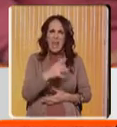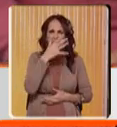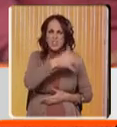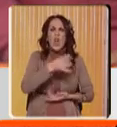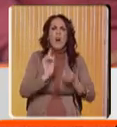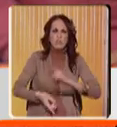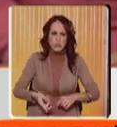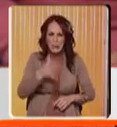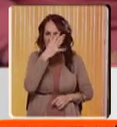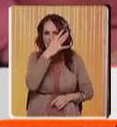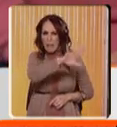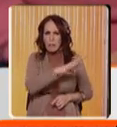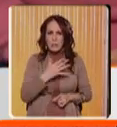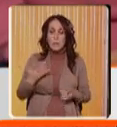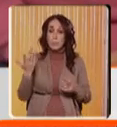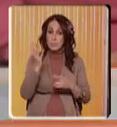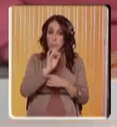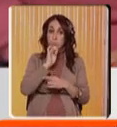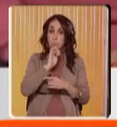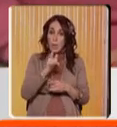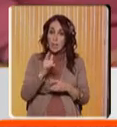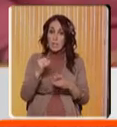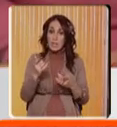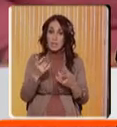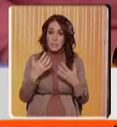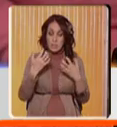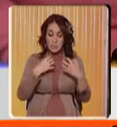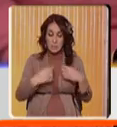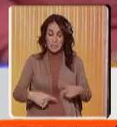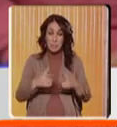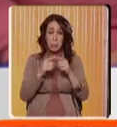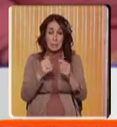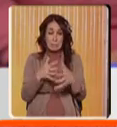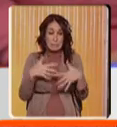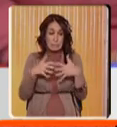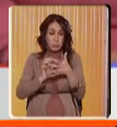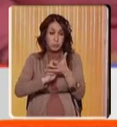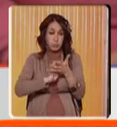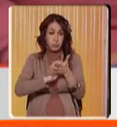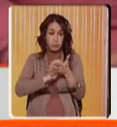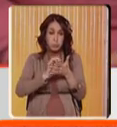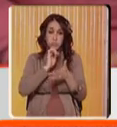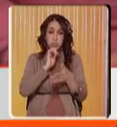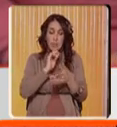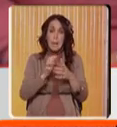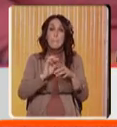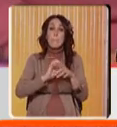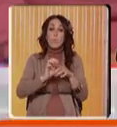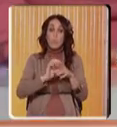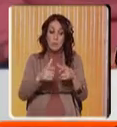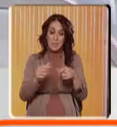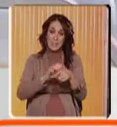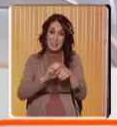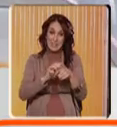alergia? Pode, por exemplo, ficar com os órgãos genitais irritados. Pode ter... Borbulhagem.